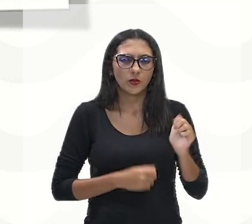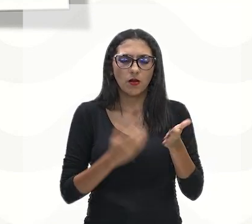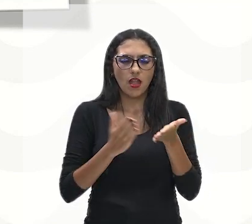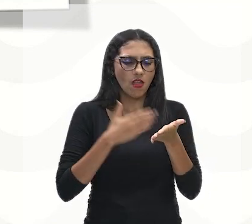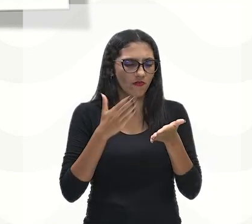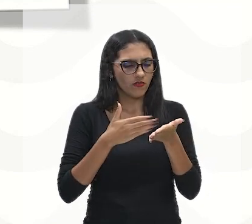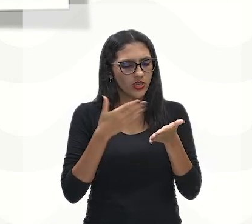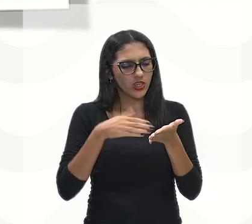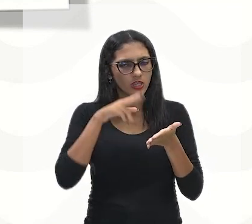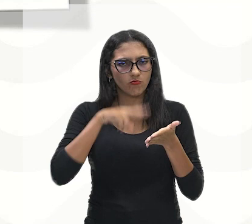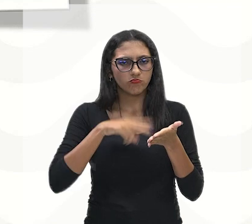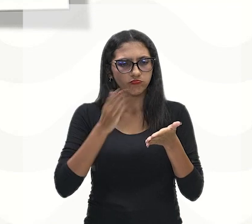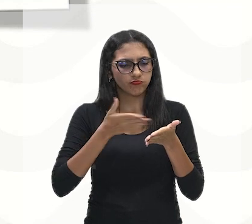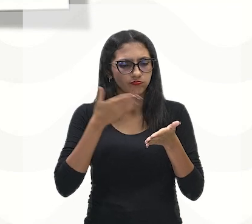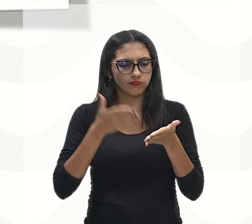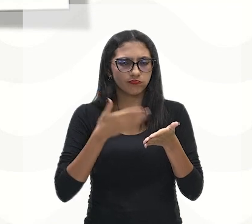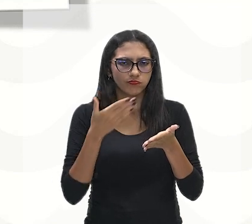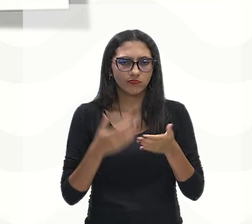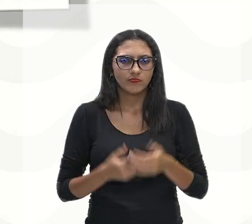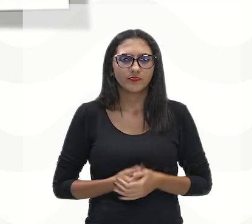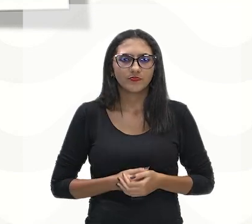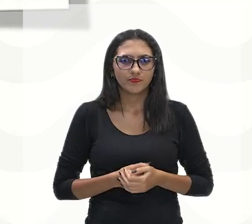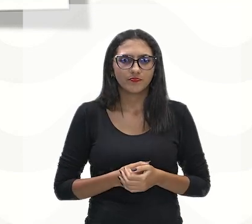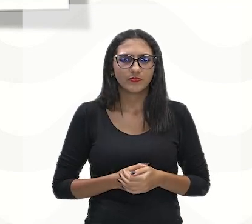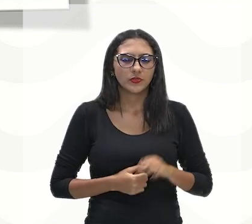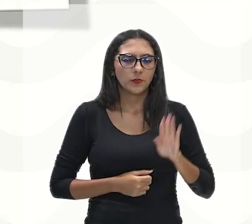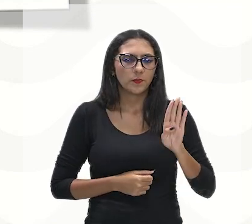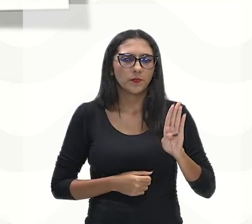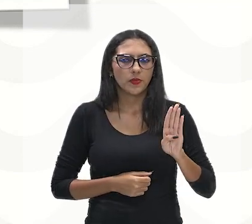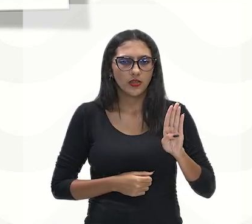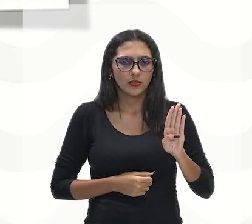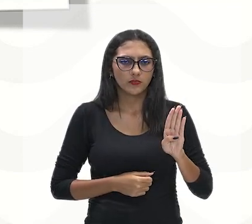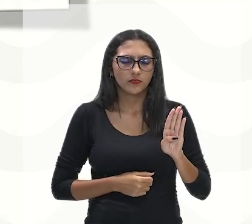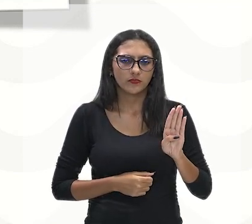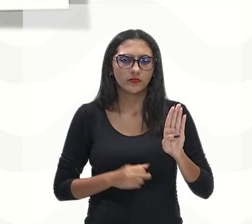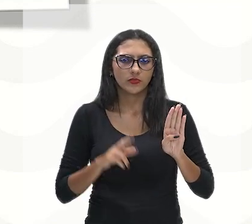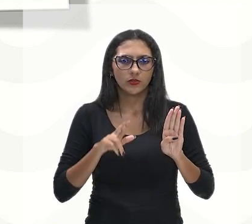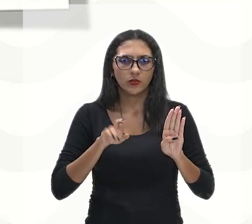né? Letter B, recipe,